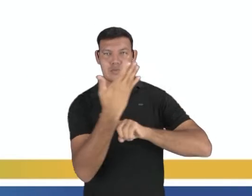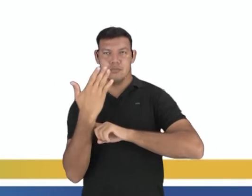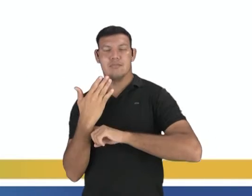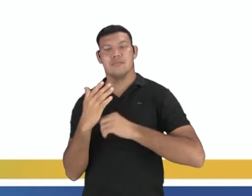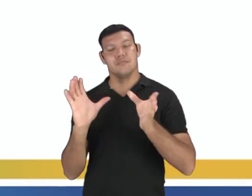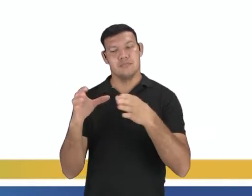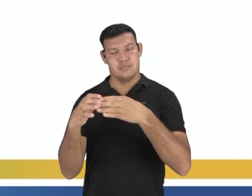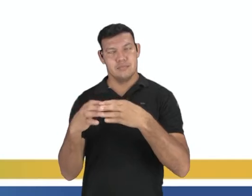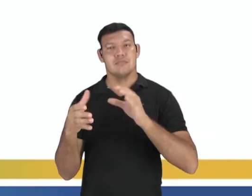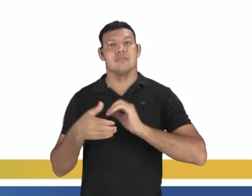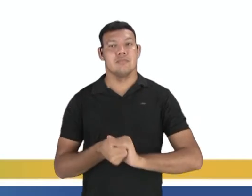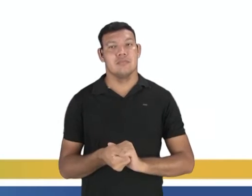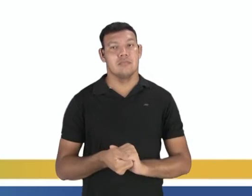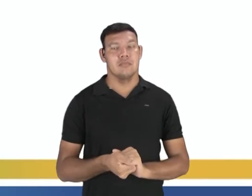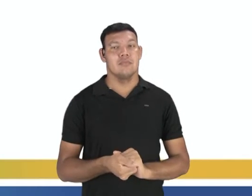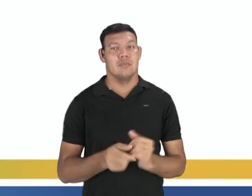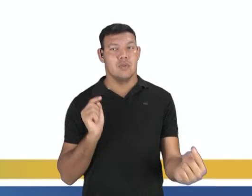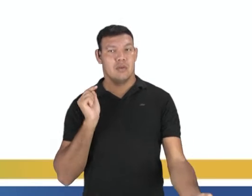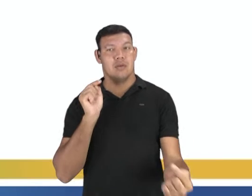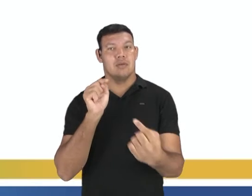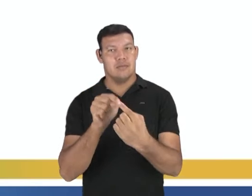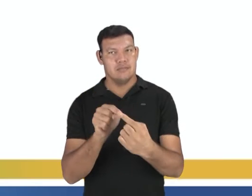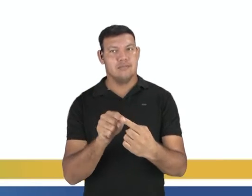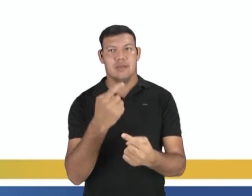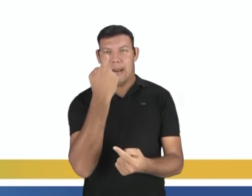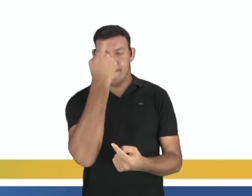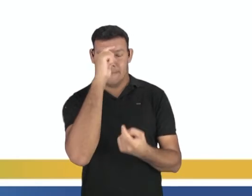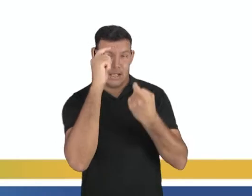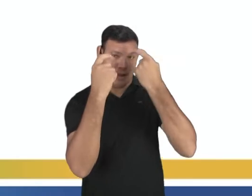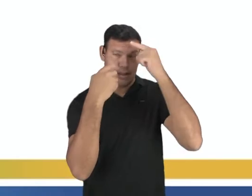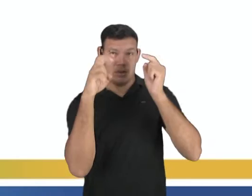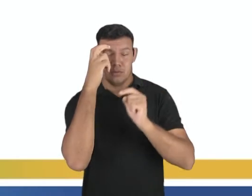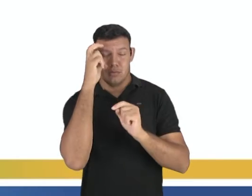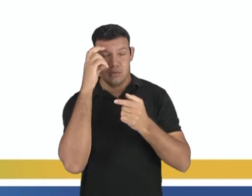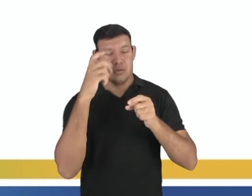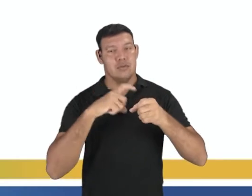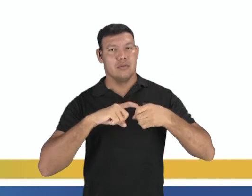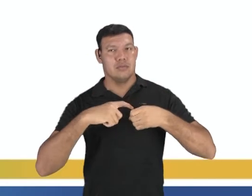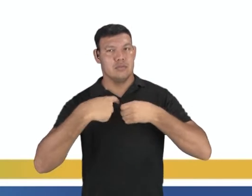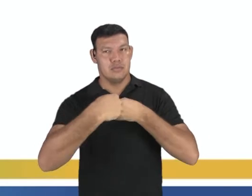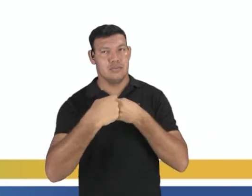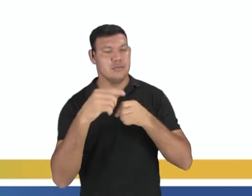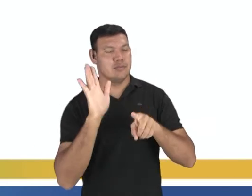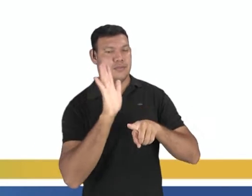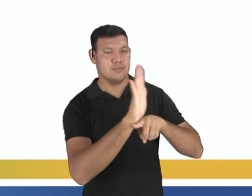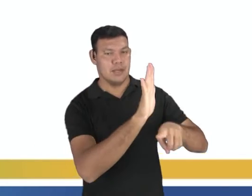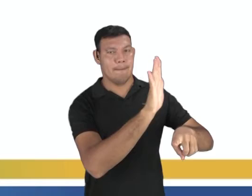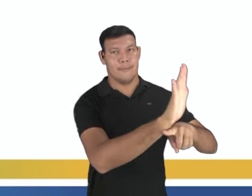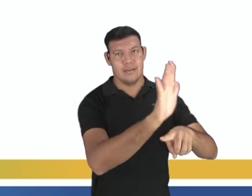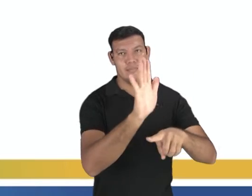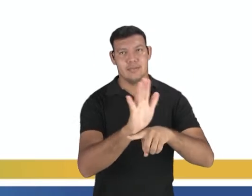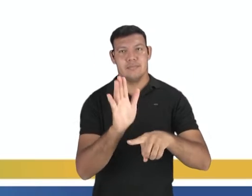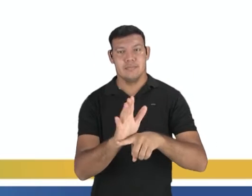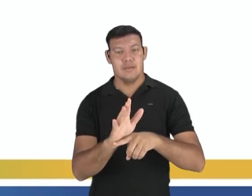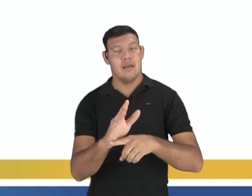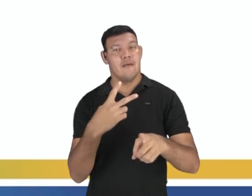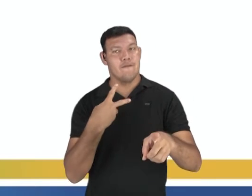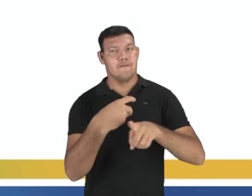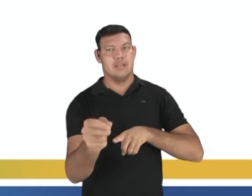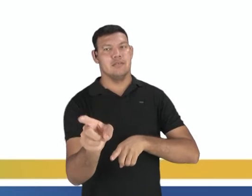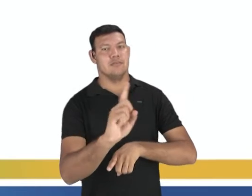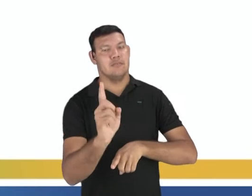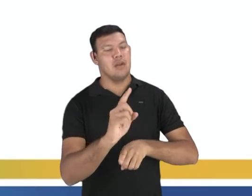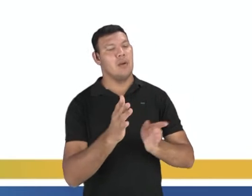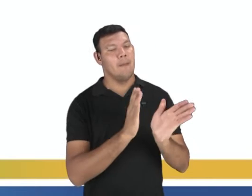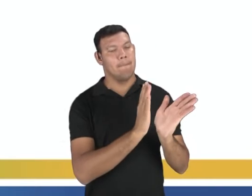dos times. O intuito é ajudar a criar cultura de parceria em que as pessoas não participam para ganhar, mas sim por todo